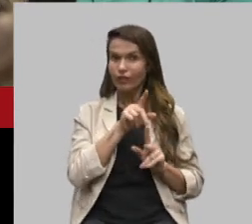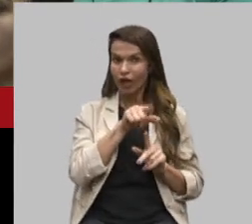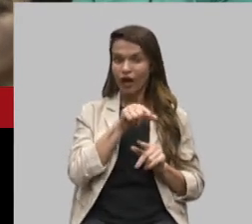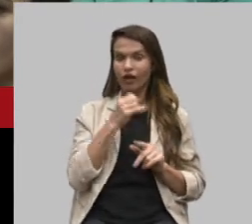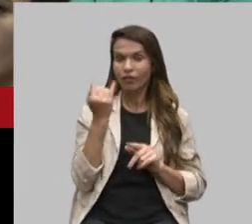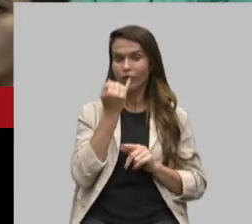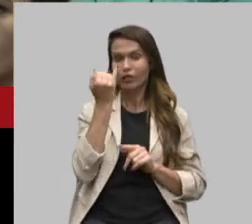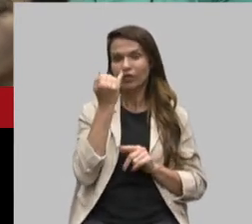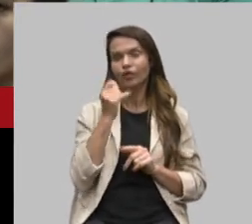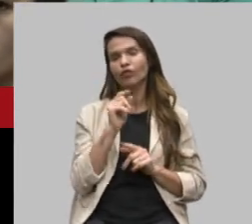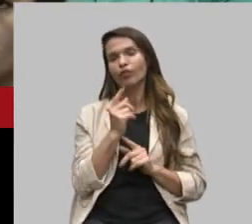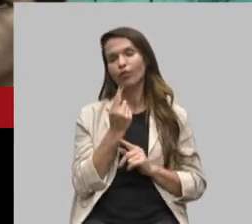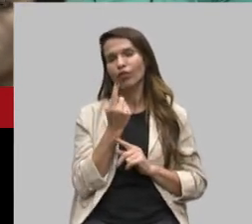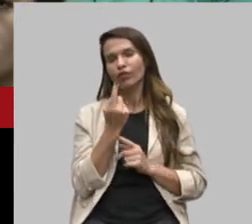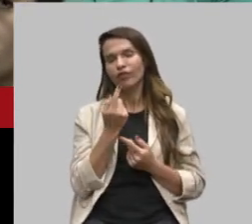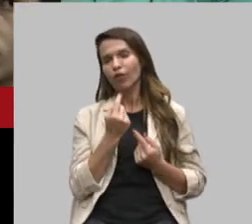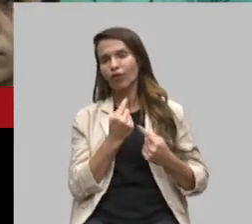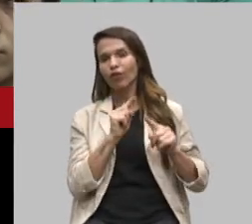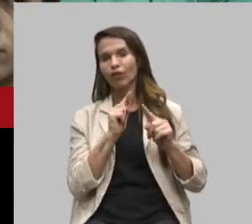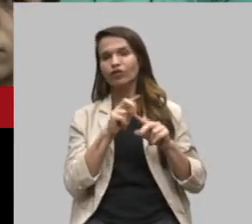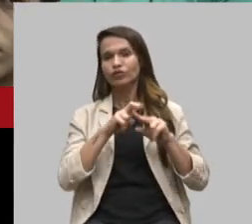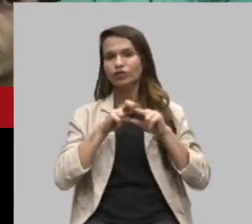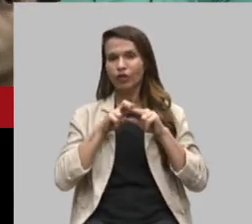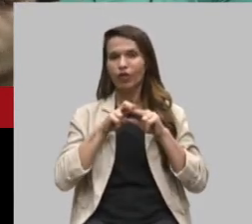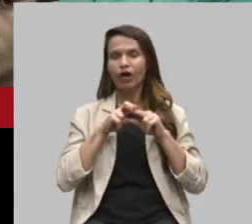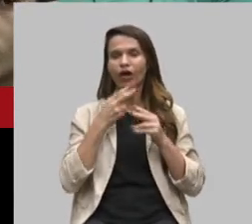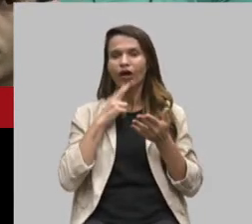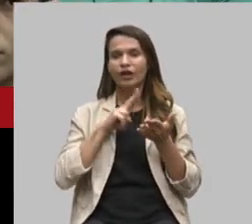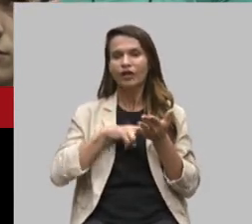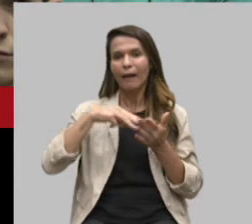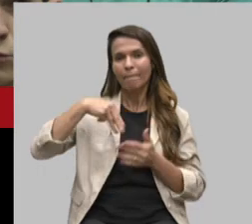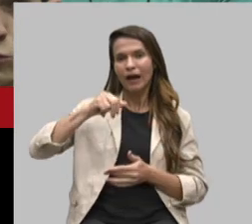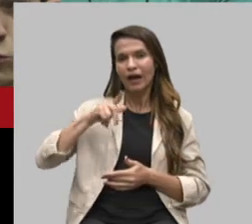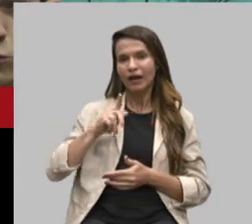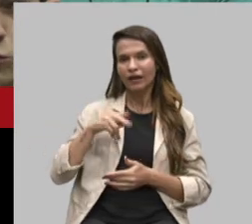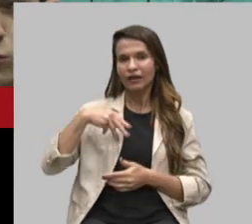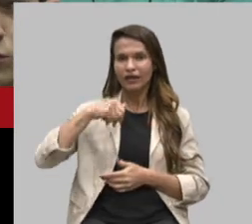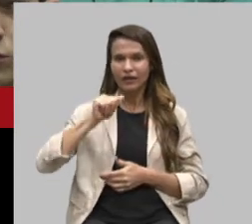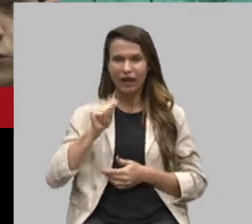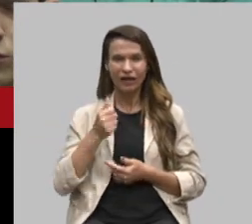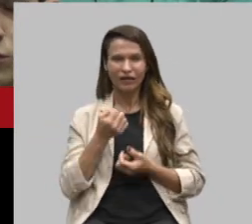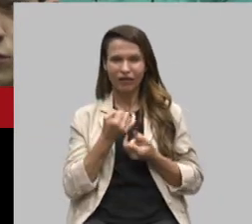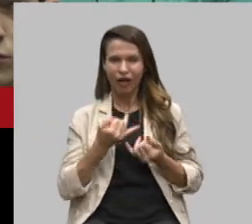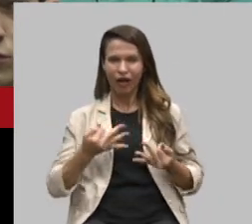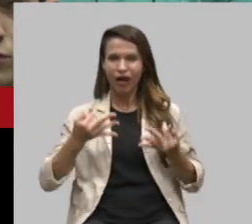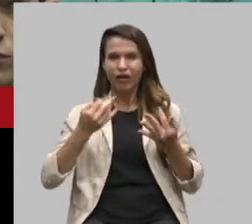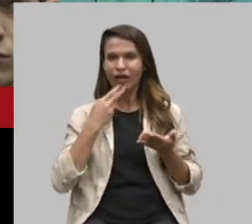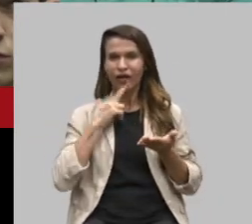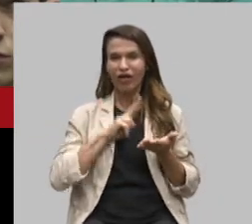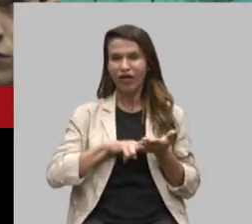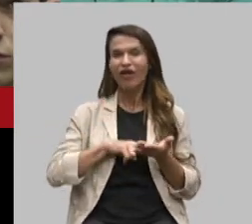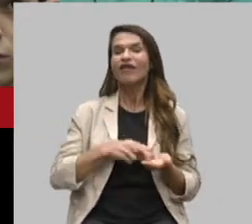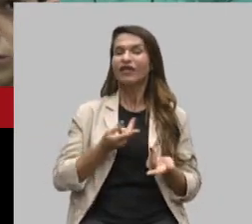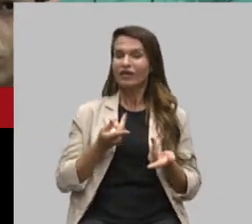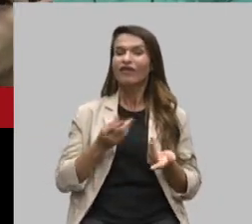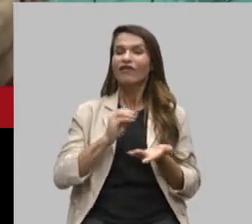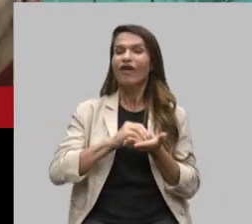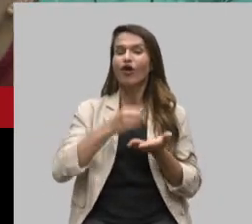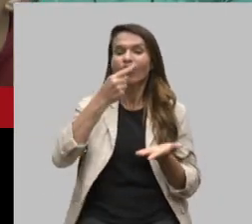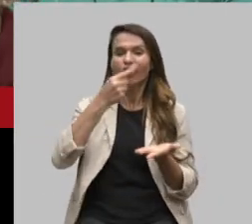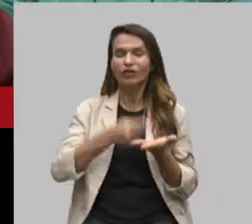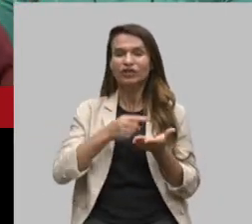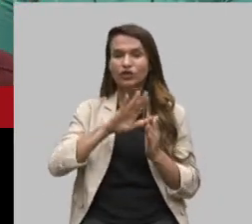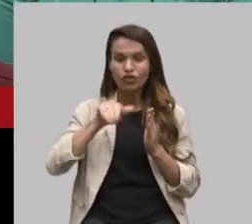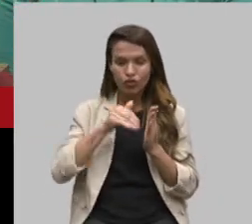foi usado contra foi sobre a carta magma só que Quantas coisas estão na carta magma e não são cumpridas se tudo isso fosse cumprido